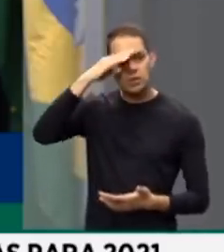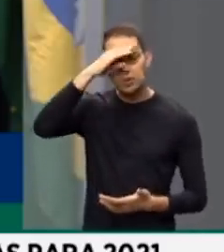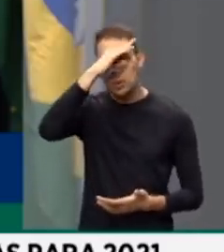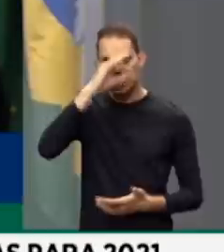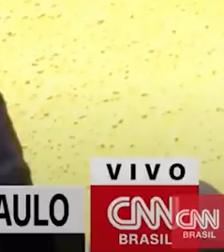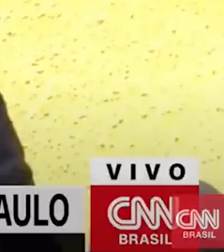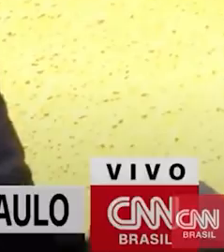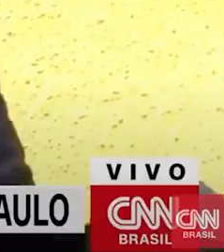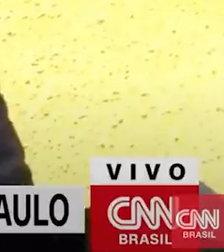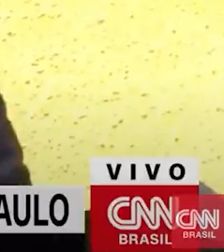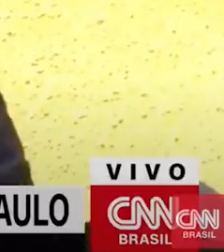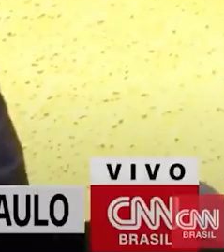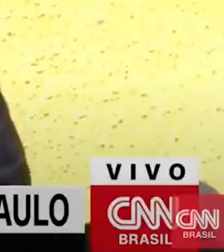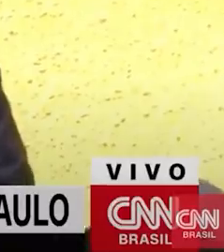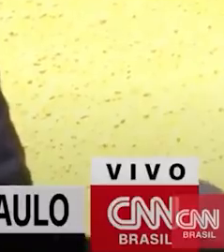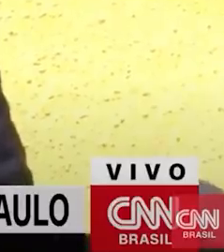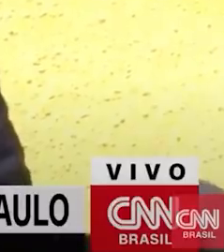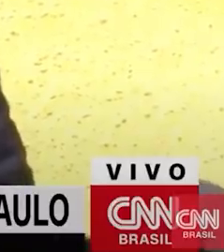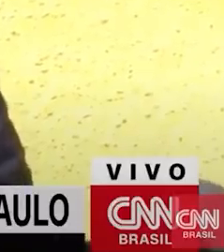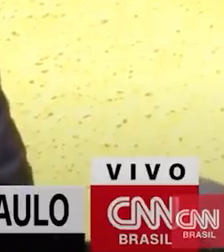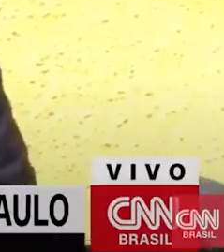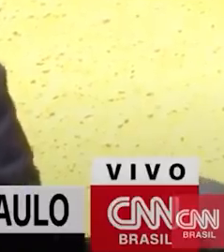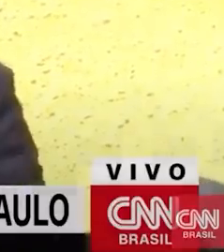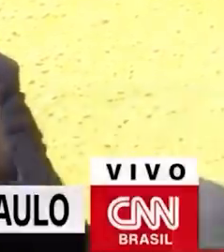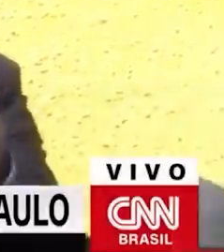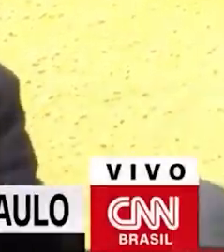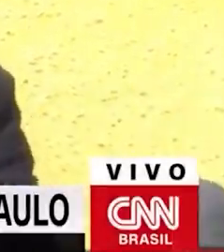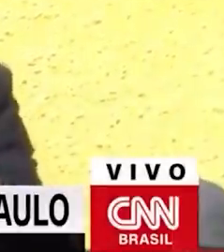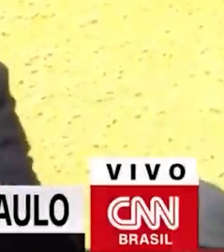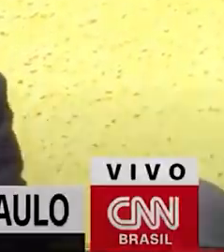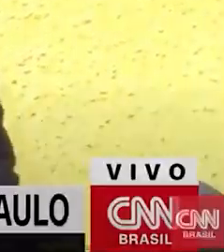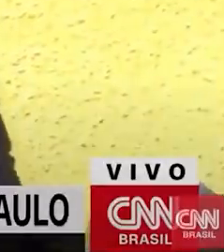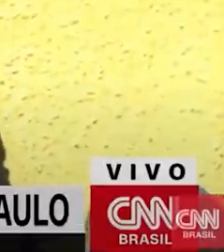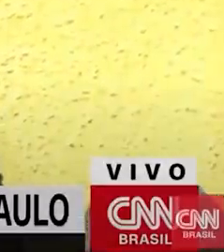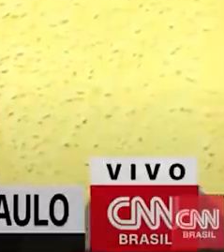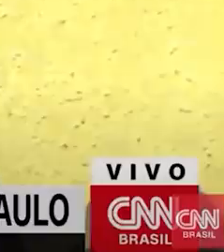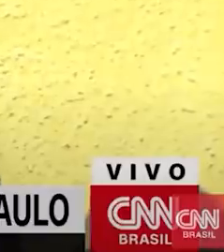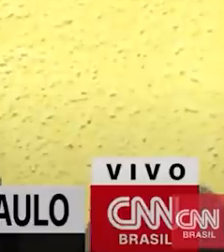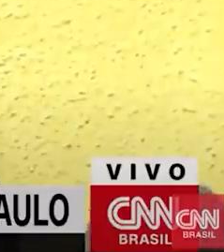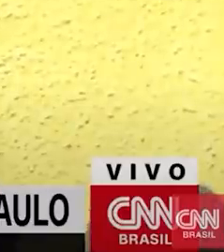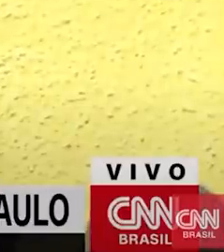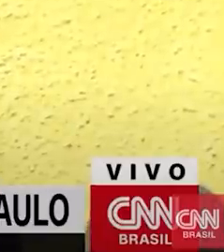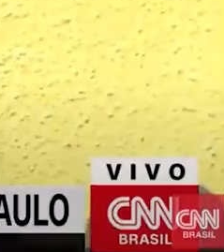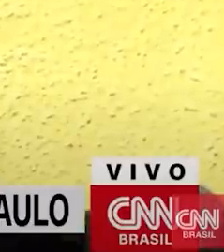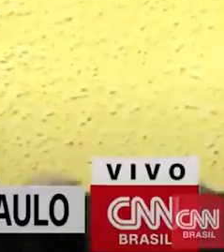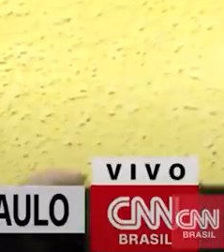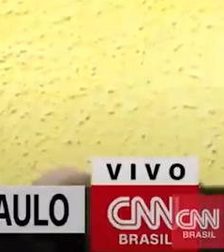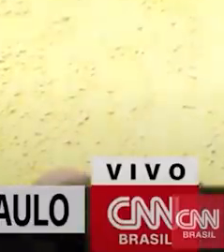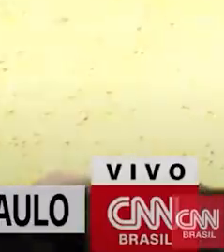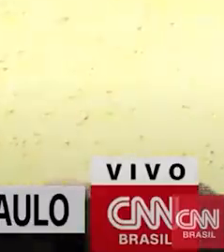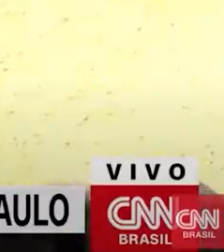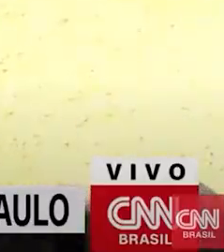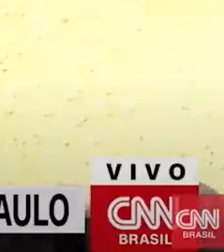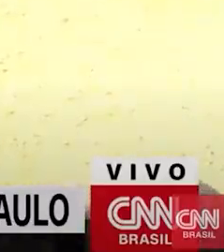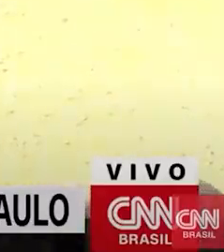na CEAGESP. Se fala em privatização, quer deixar bem claro, enquanto eu for presidente da República, essa é a casa